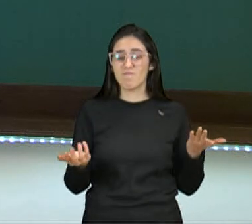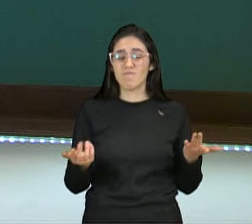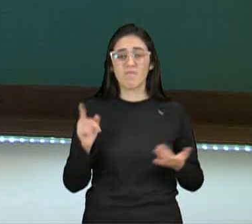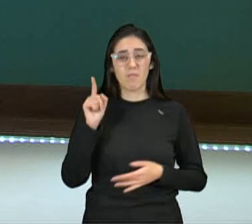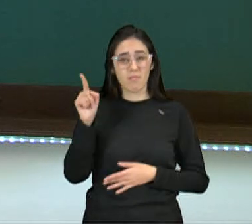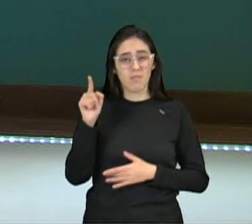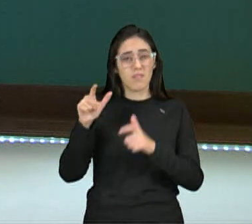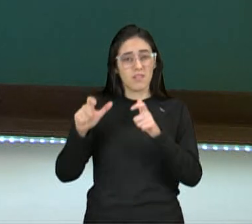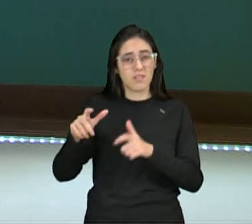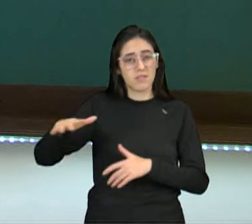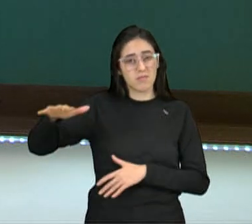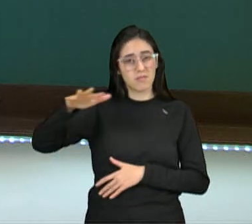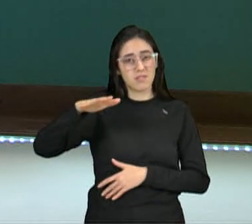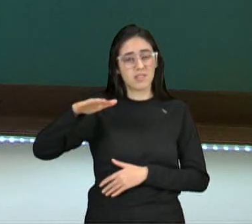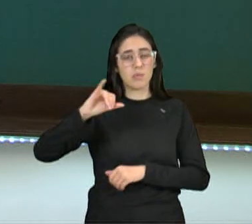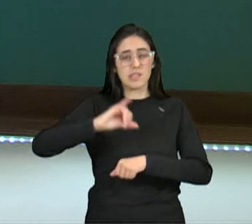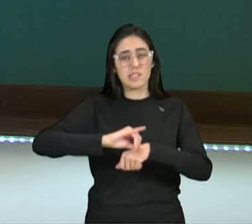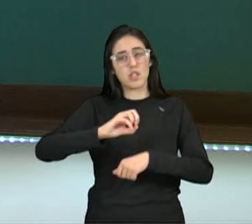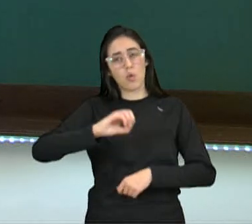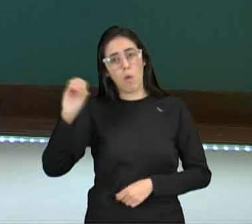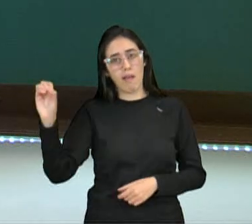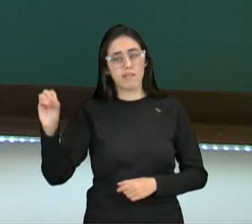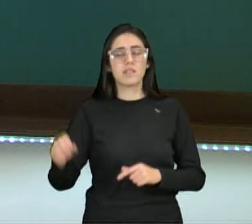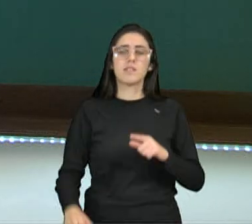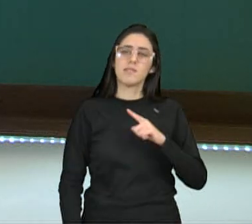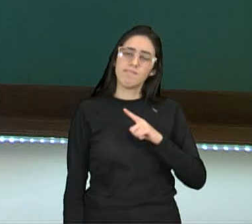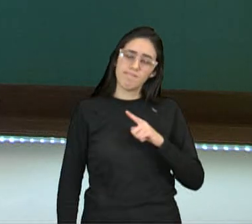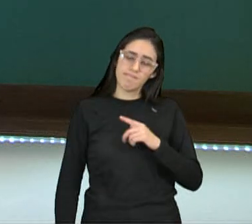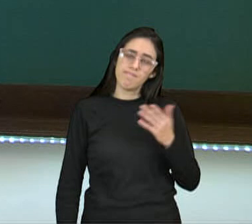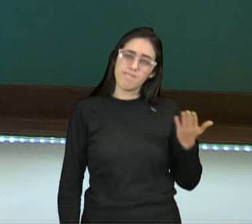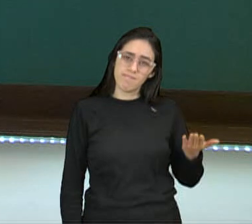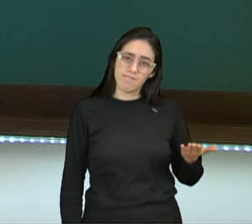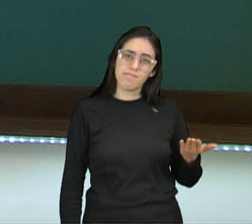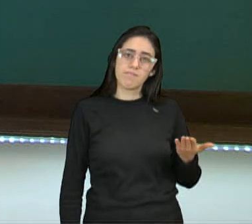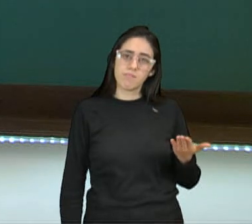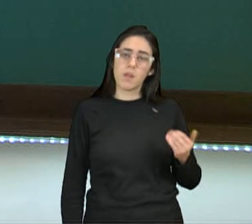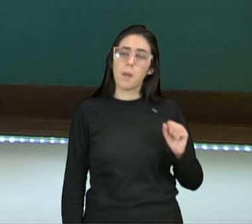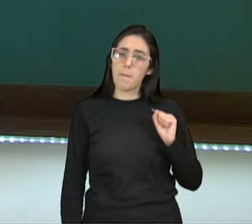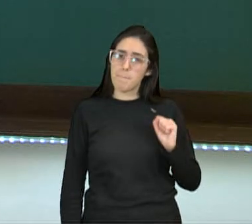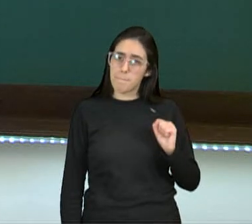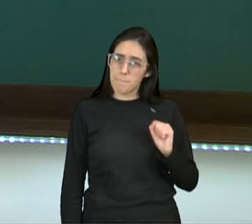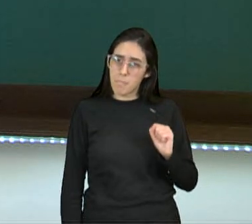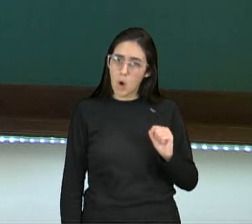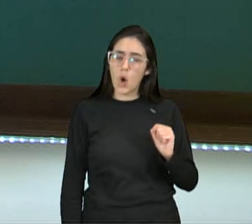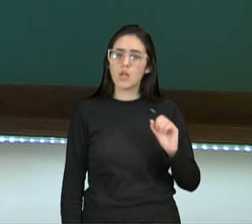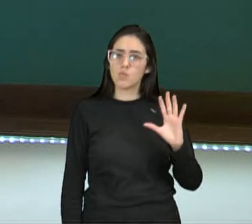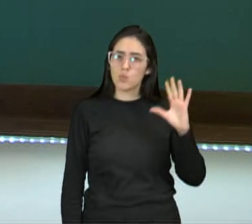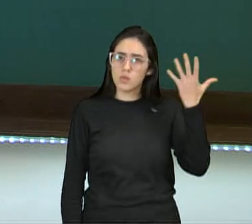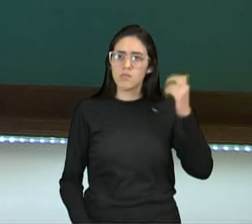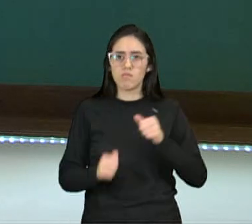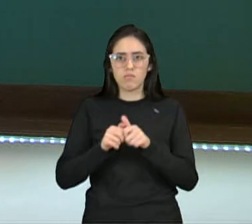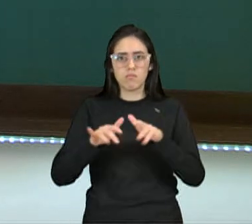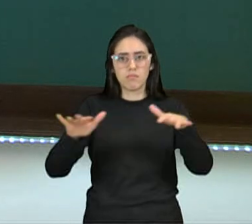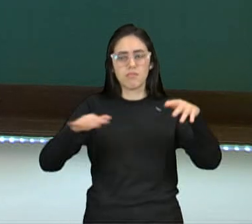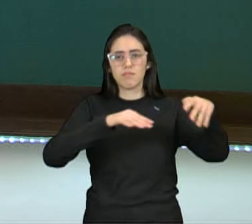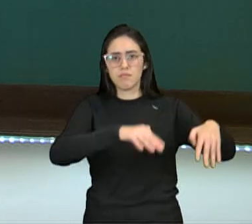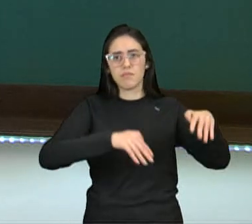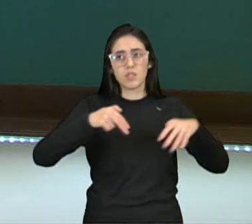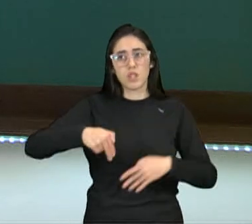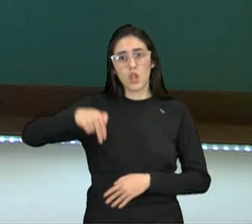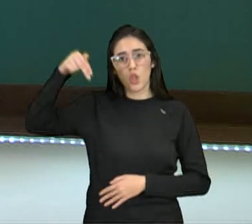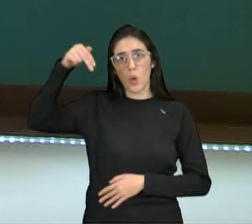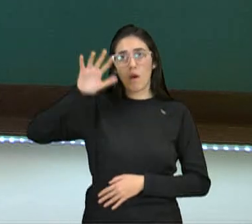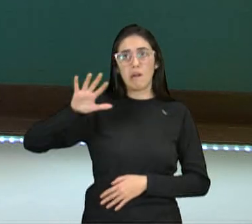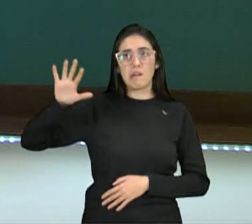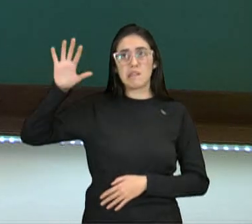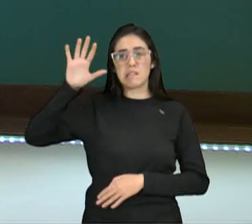ali na região Centro-Oeste. Então, essa característica ali vai fazer com que haja essa expansão do Centro-Oeste para o Norte e,